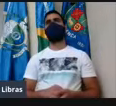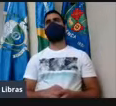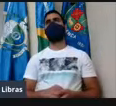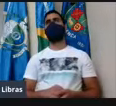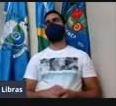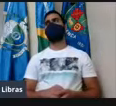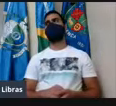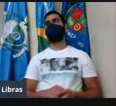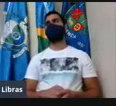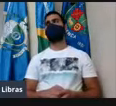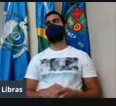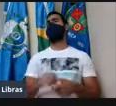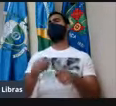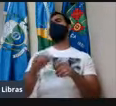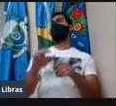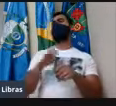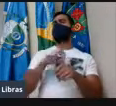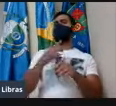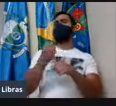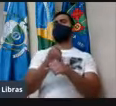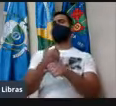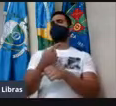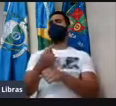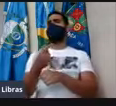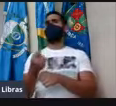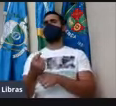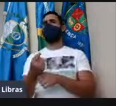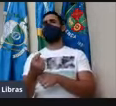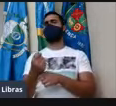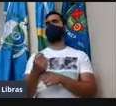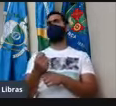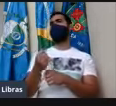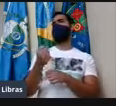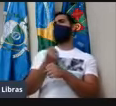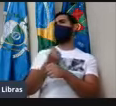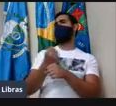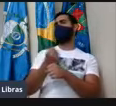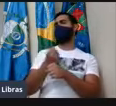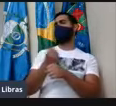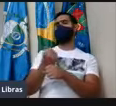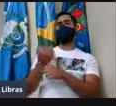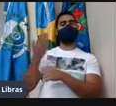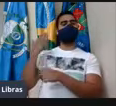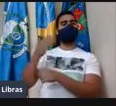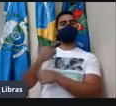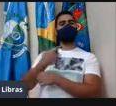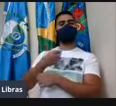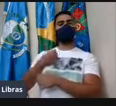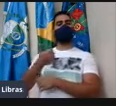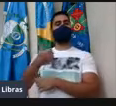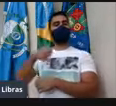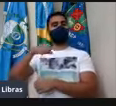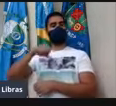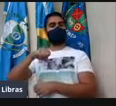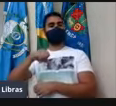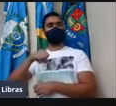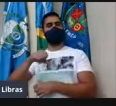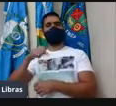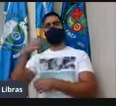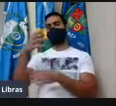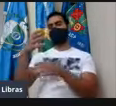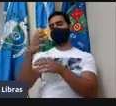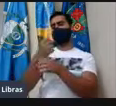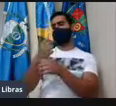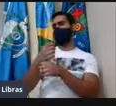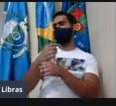do exercício de 2020, ano base de 2019. Nesse cálculo atuarial,